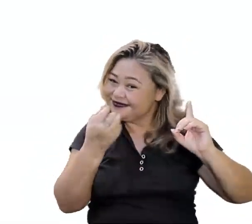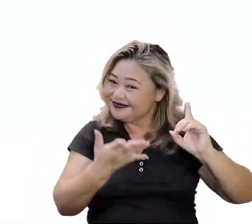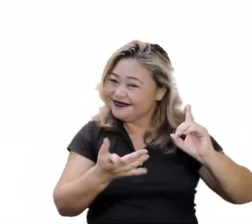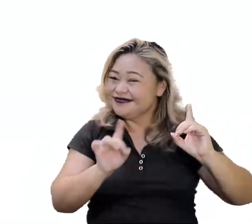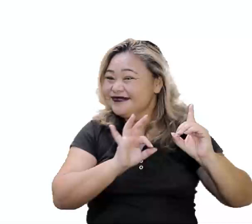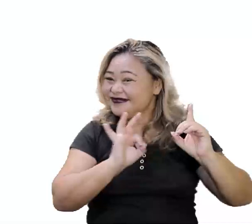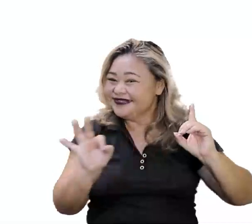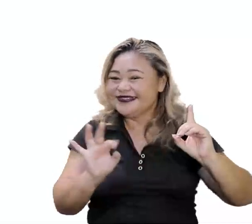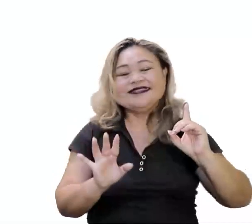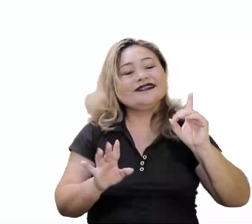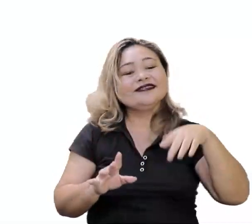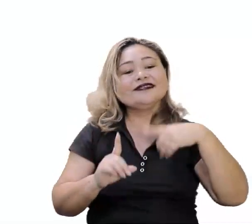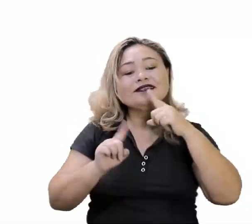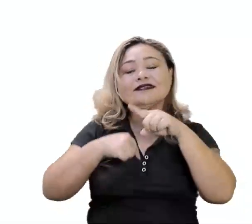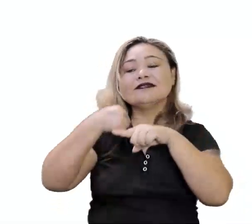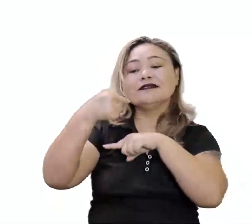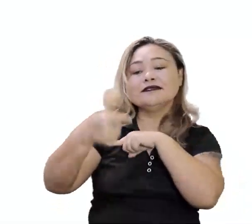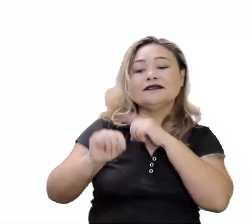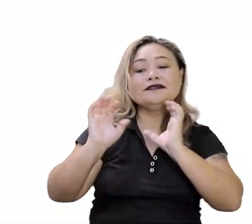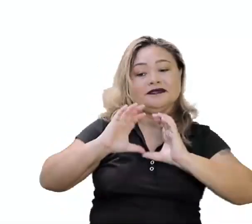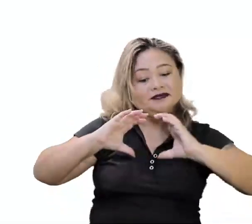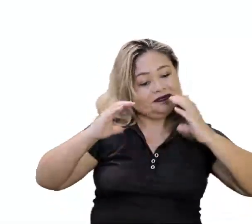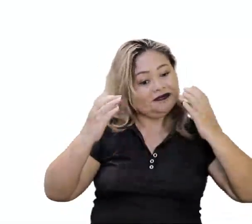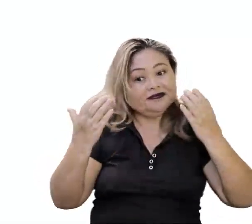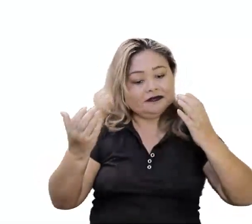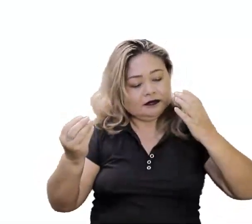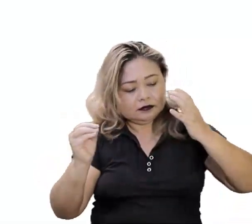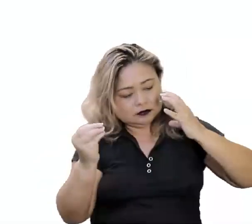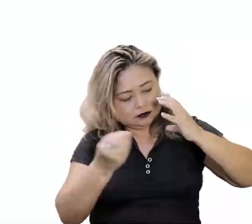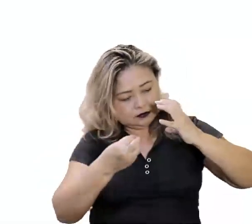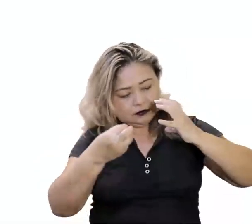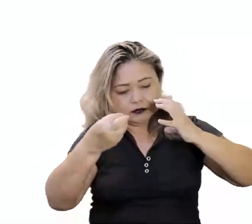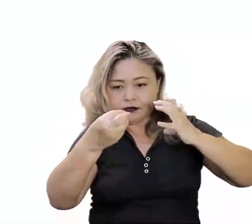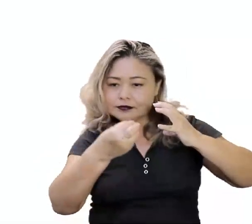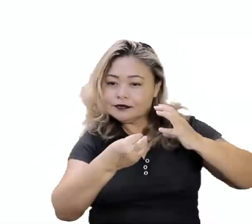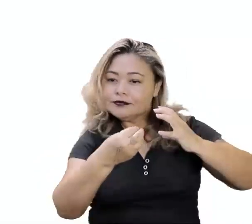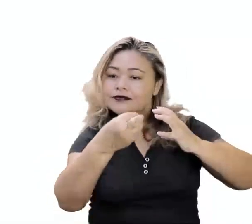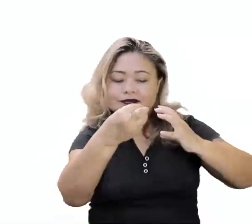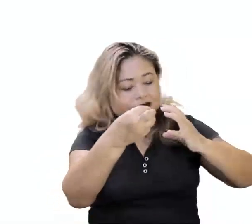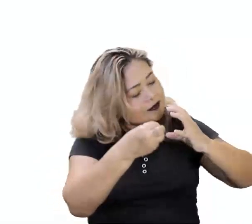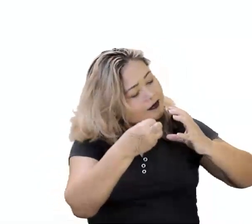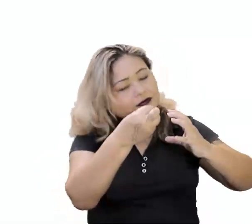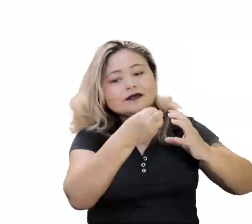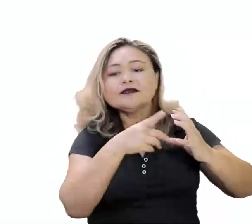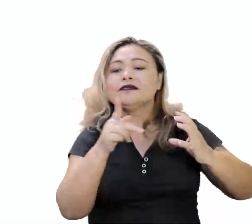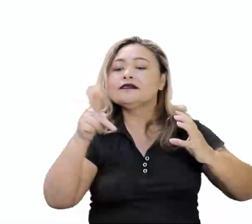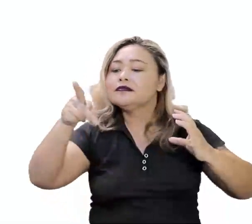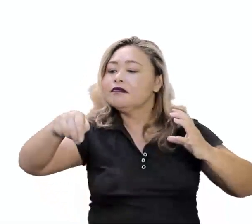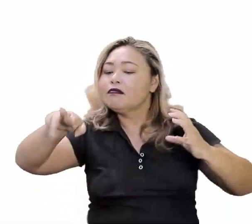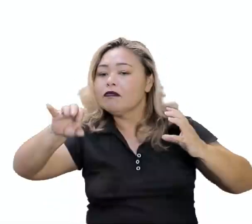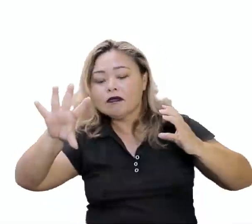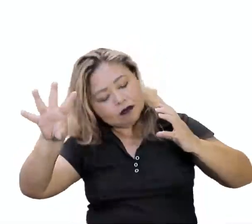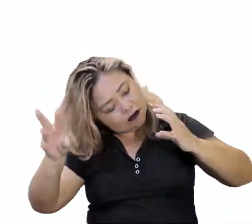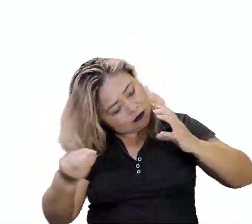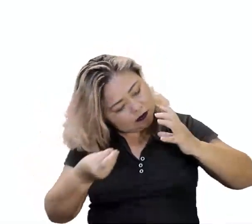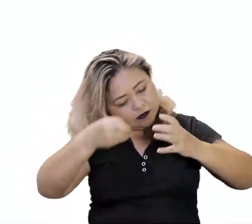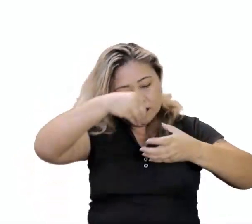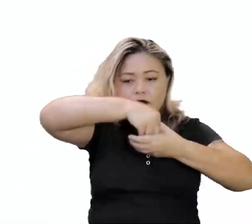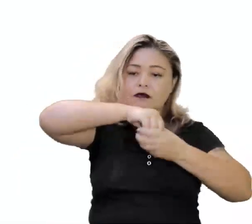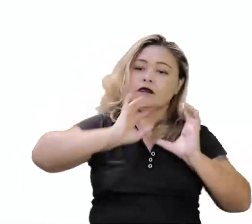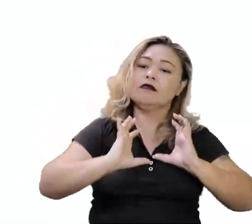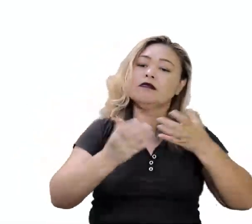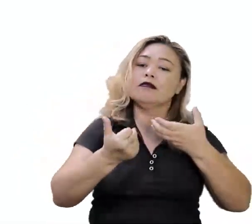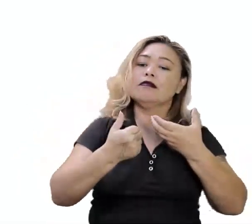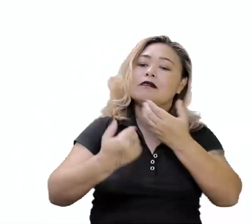ótimo. Então, ela vem após as comunidades, eu tenho as populações, comunidades estão inseridas